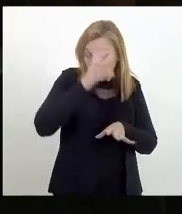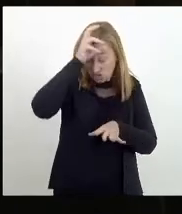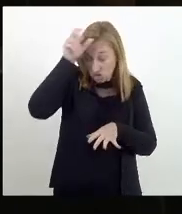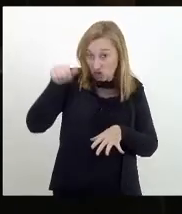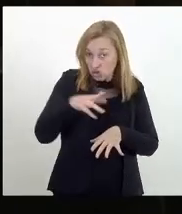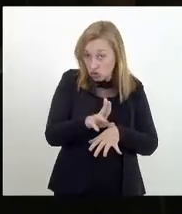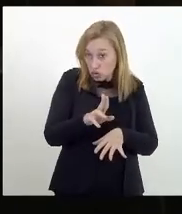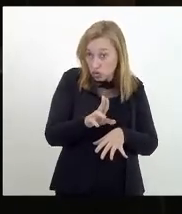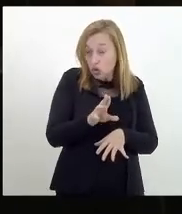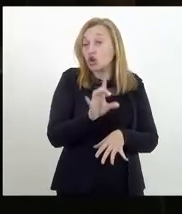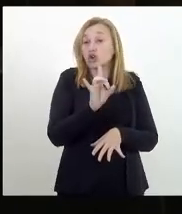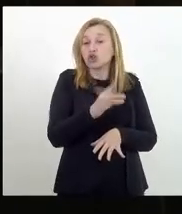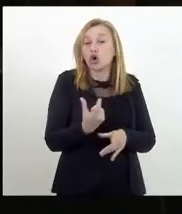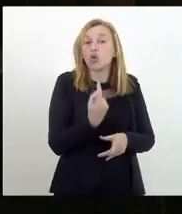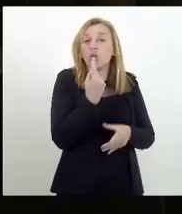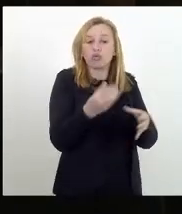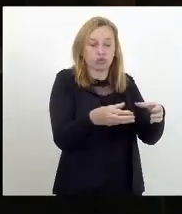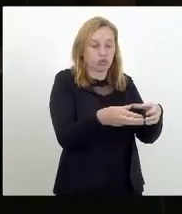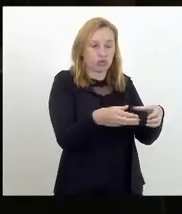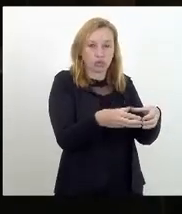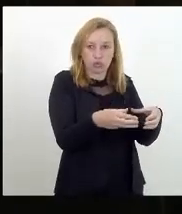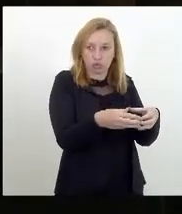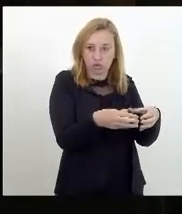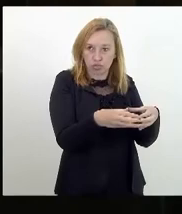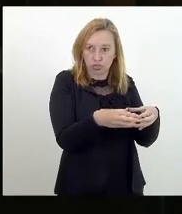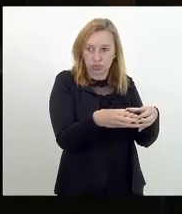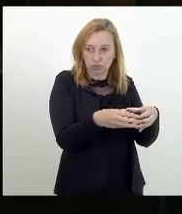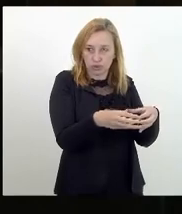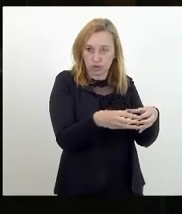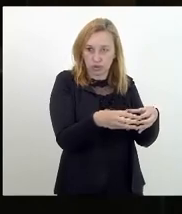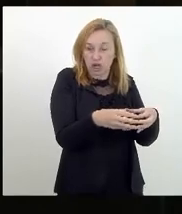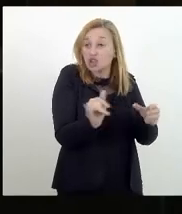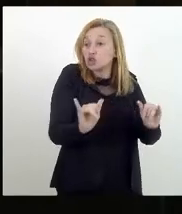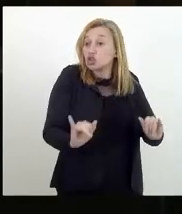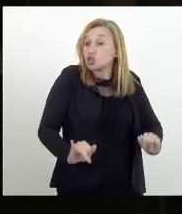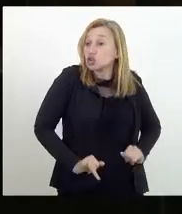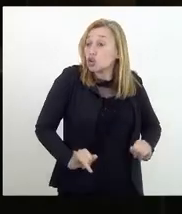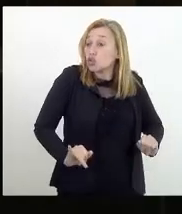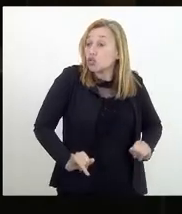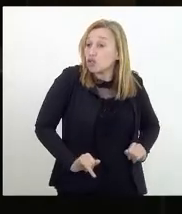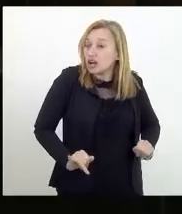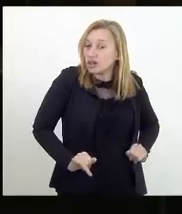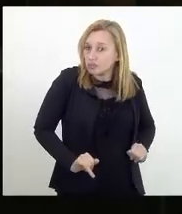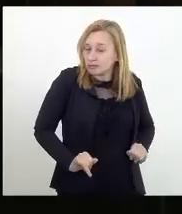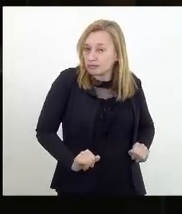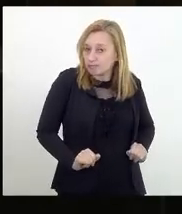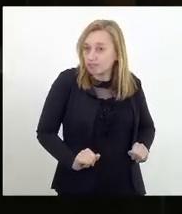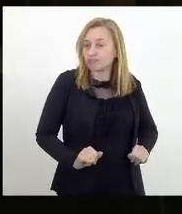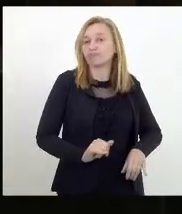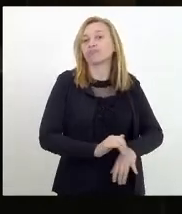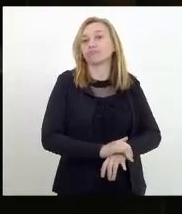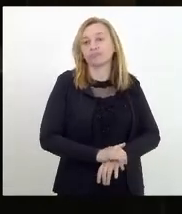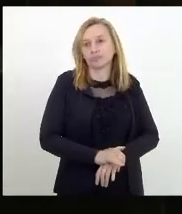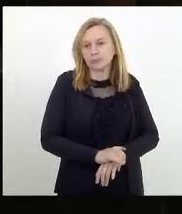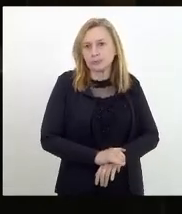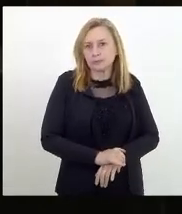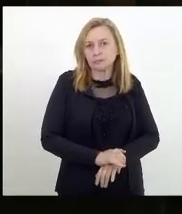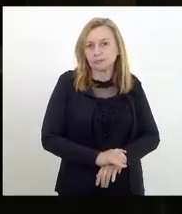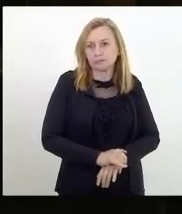Jô apenas um grupo está sofrendo sanções duríssimas a